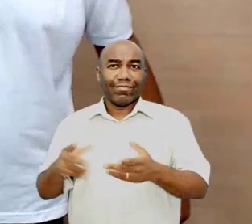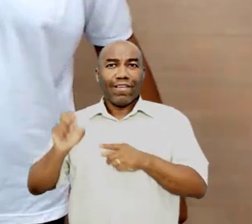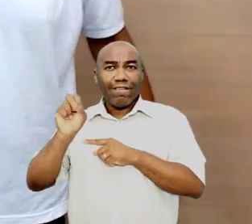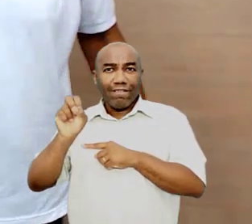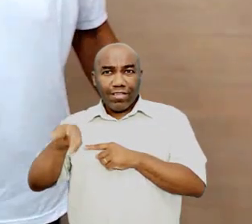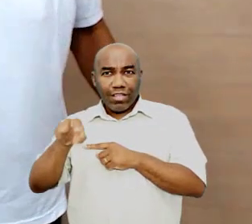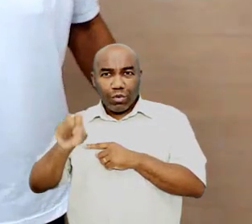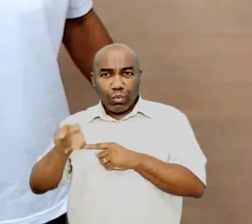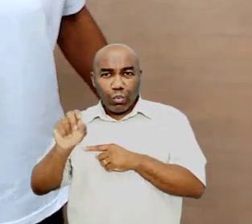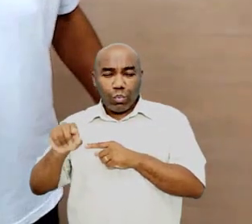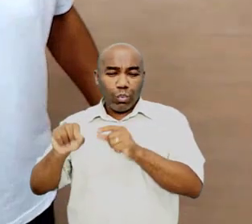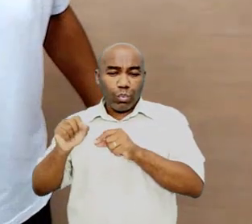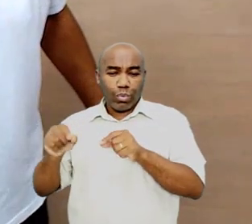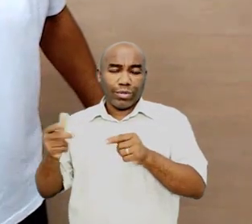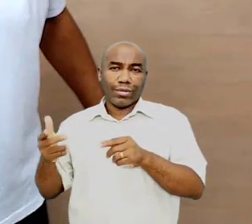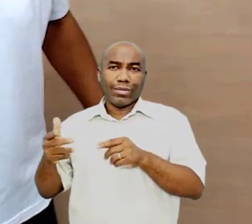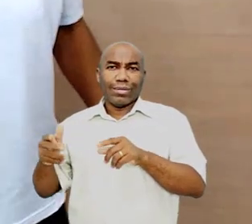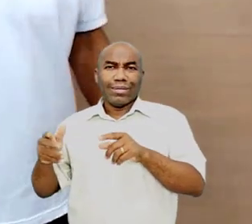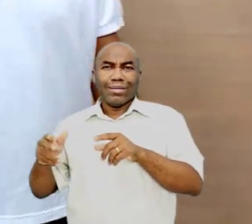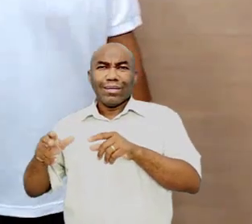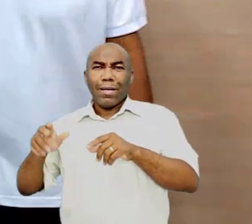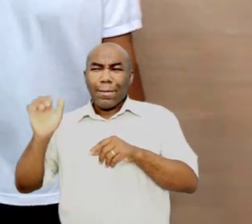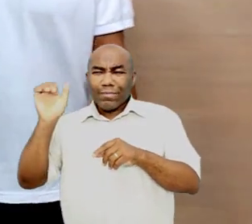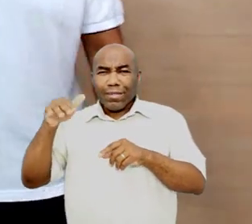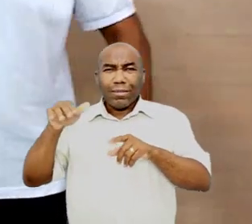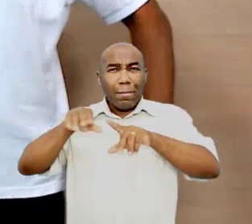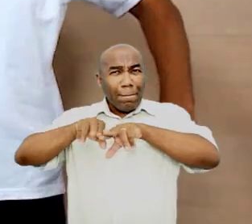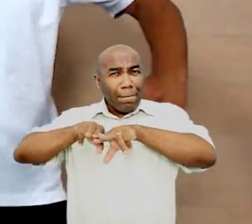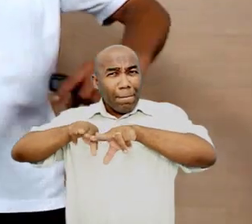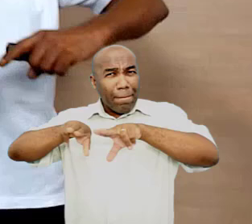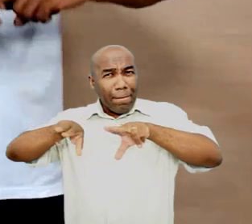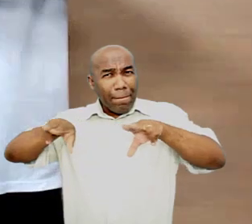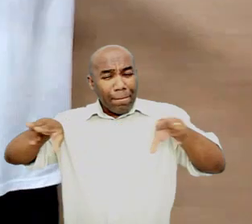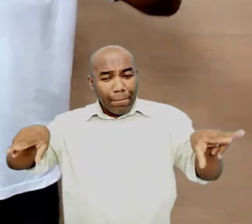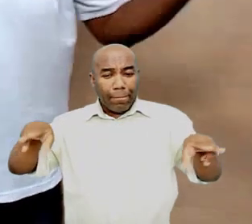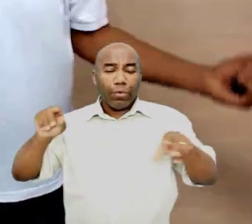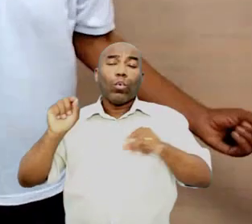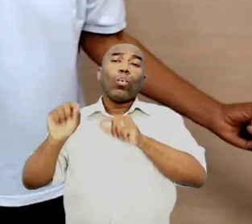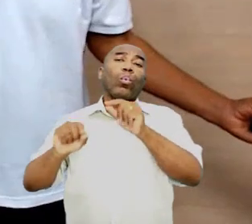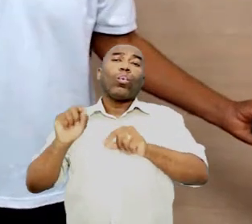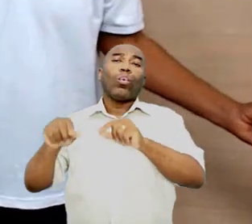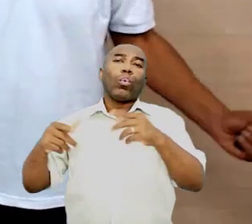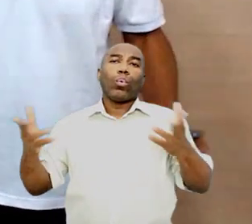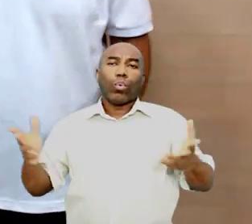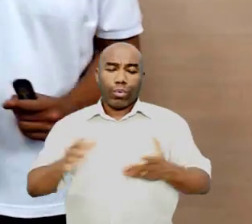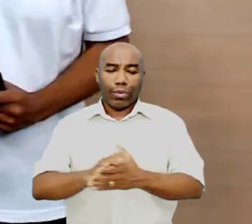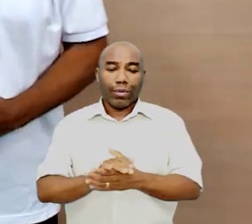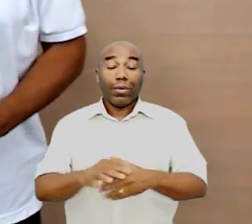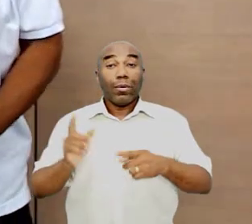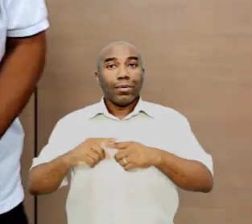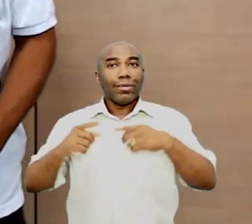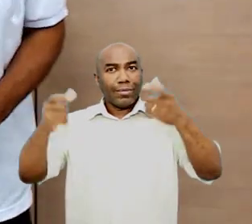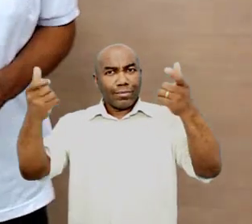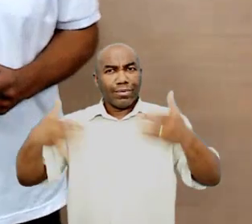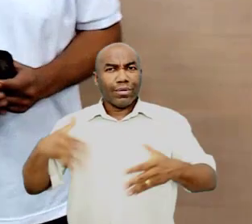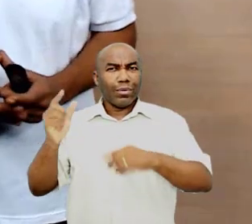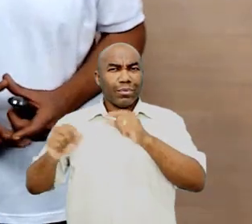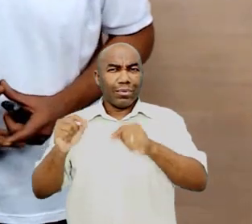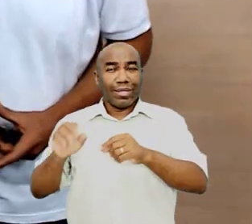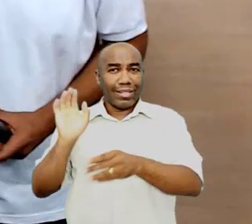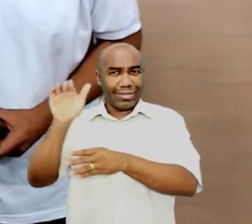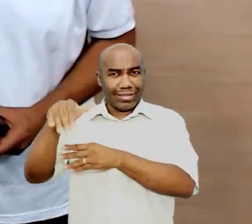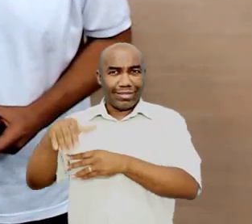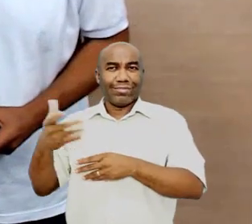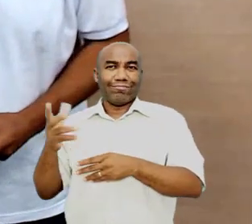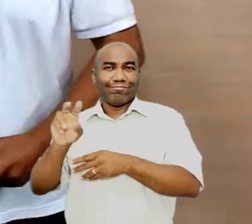Partícula, simplicidade. Ou seja, quando eu falo simplicidade, nós estamos falando de quê? Das